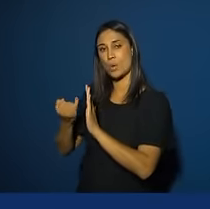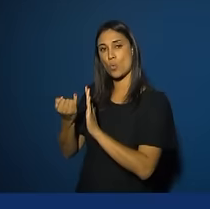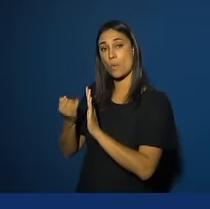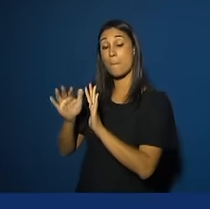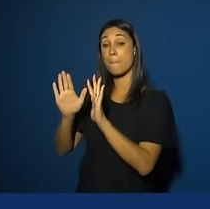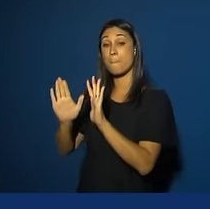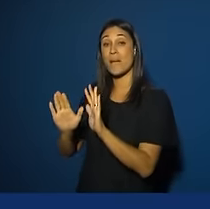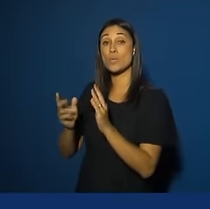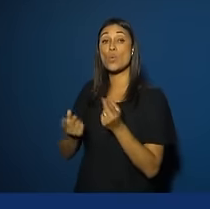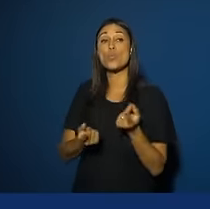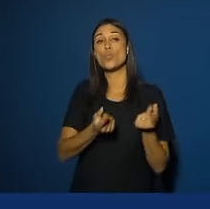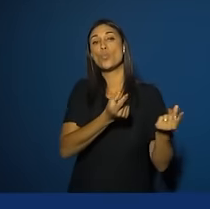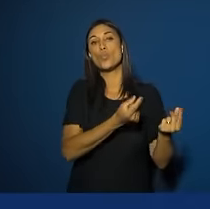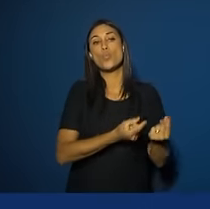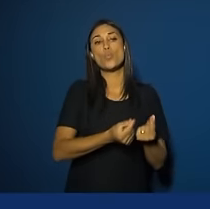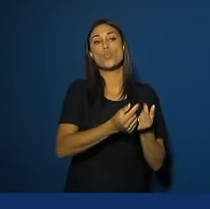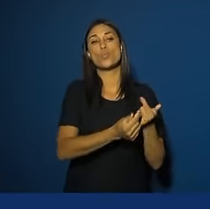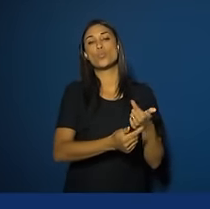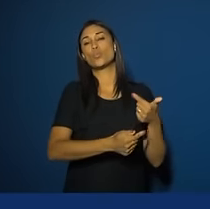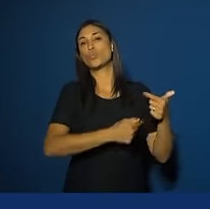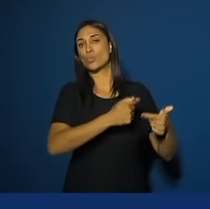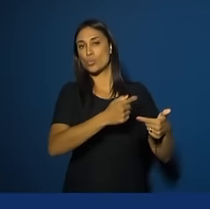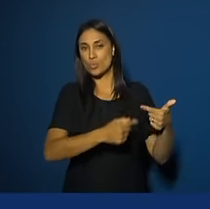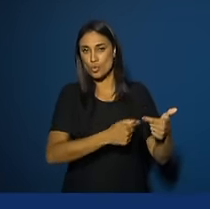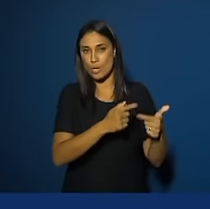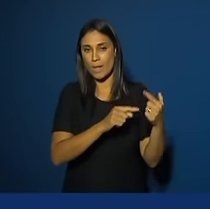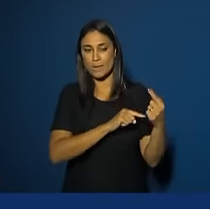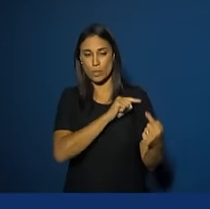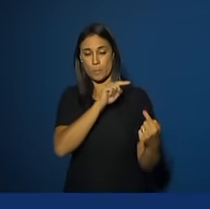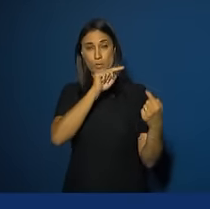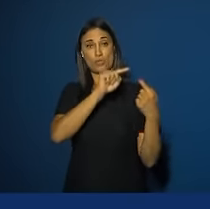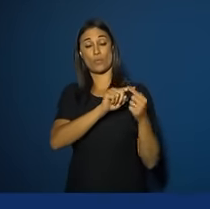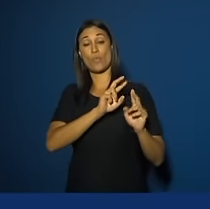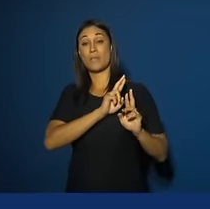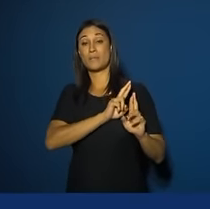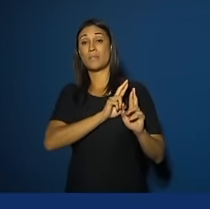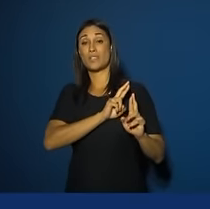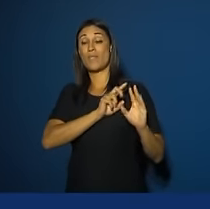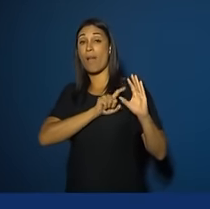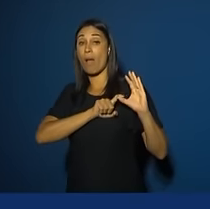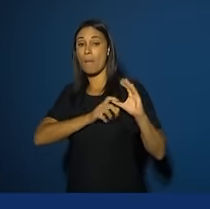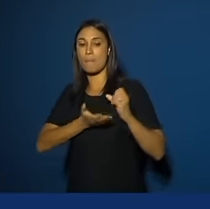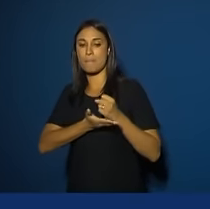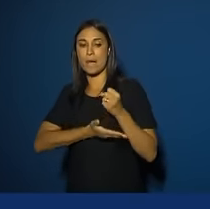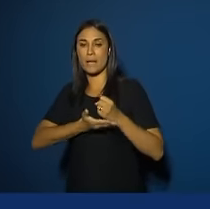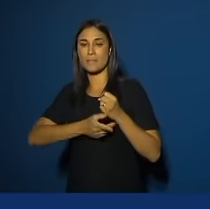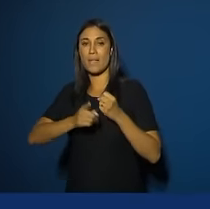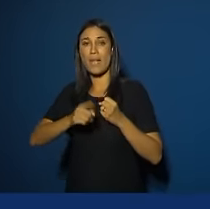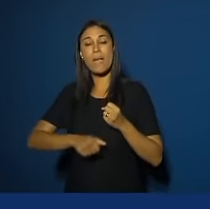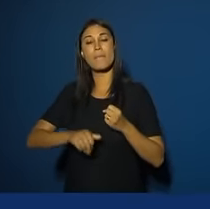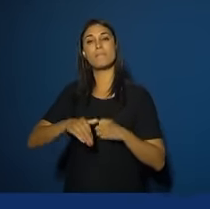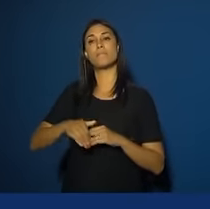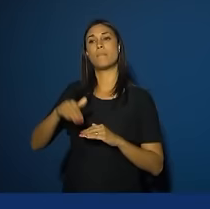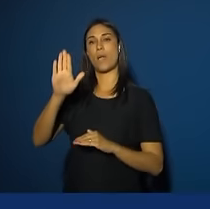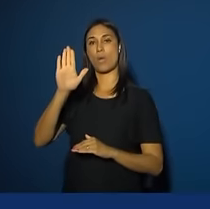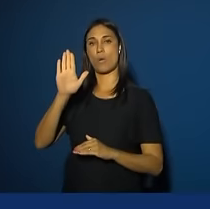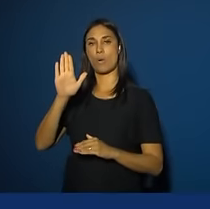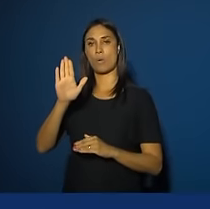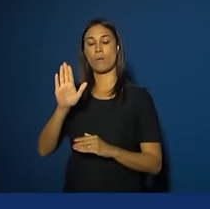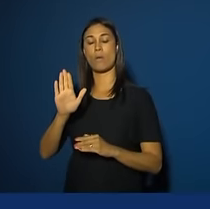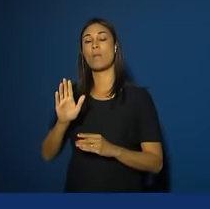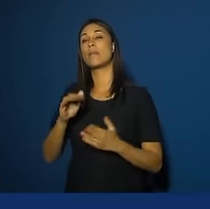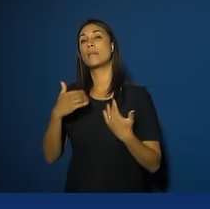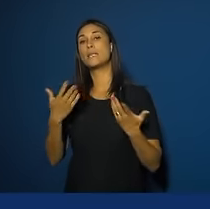mas o custo de gerar essa inflação na meta com as expectativas ancoradas, ele geralmente é muito maior. Então, você